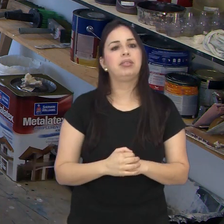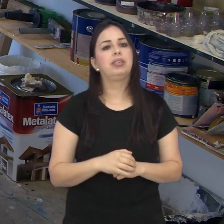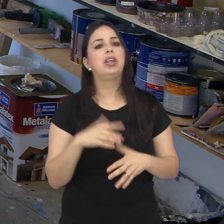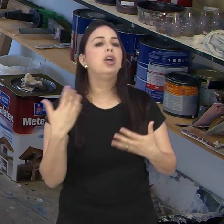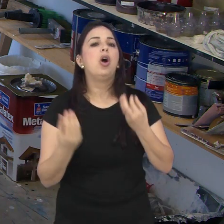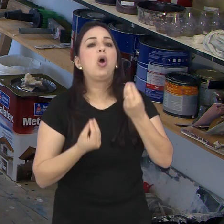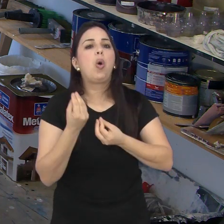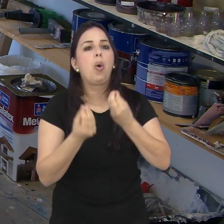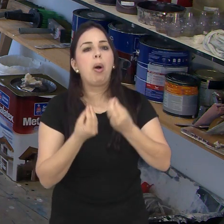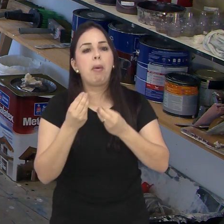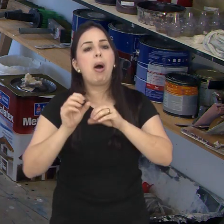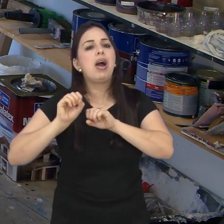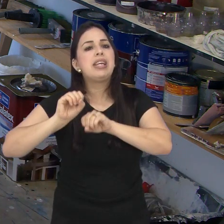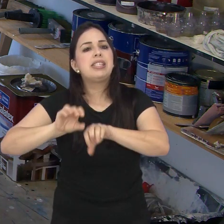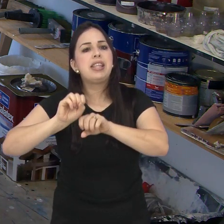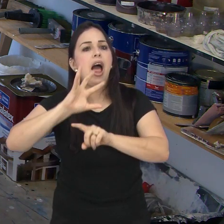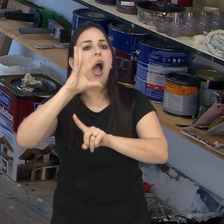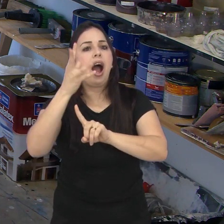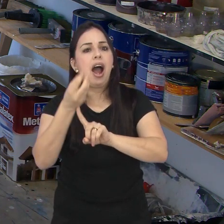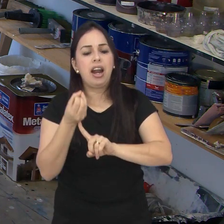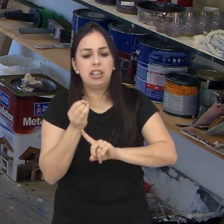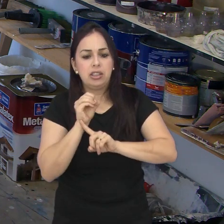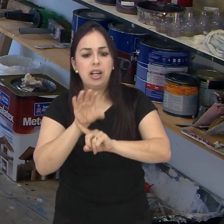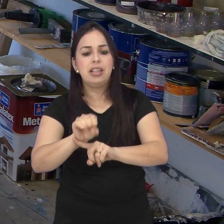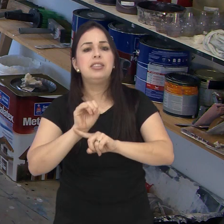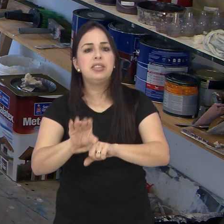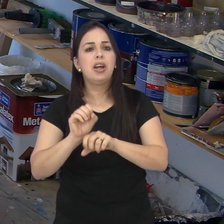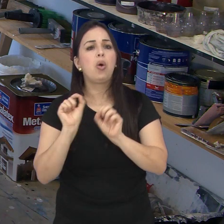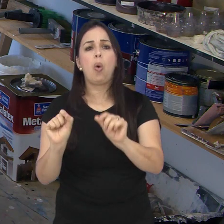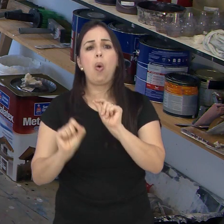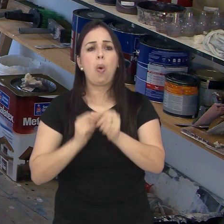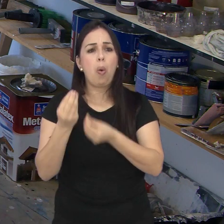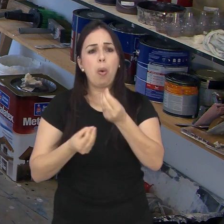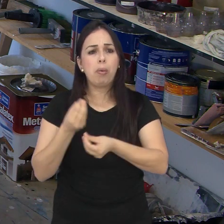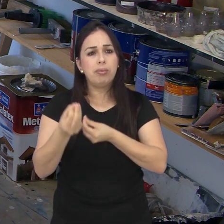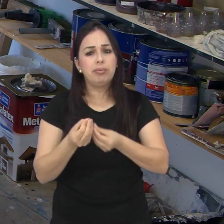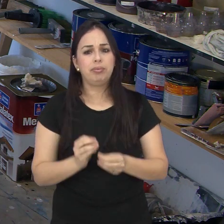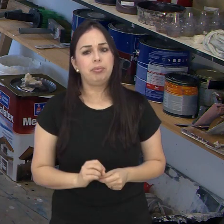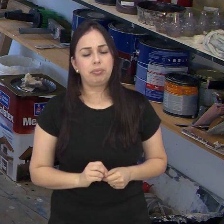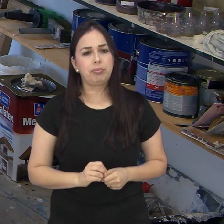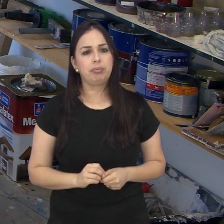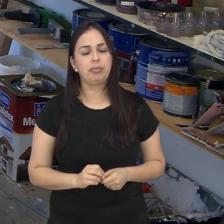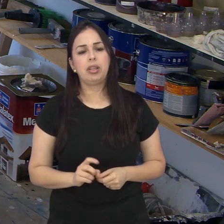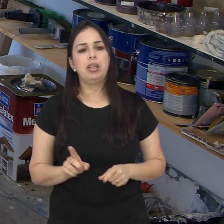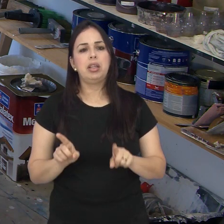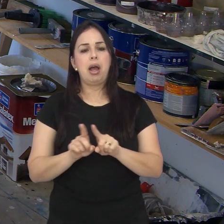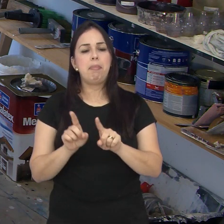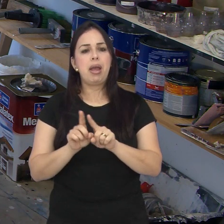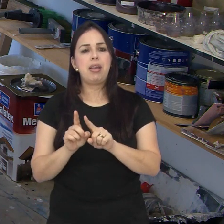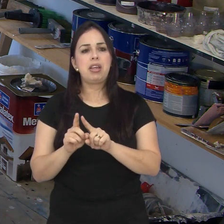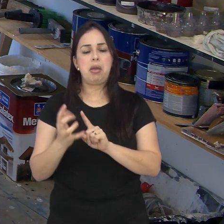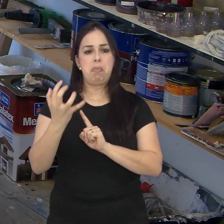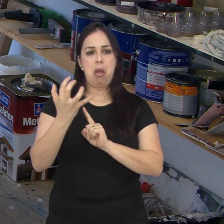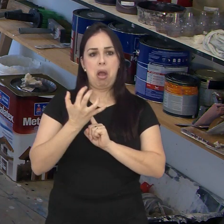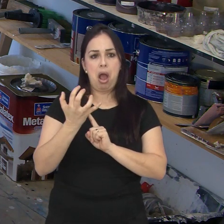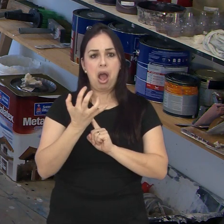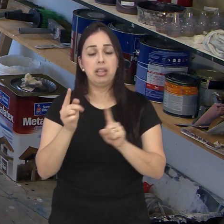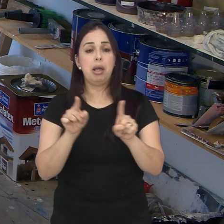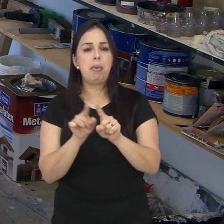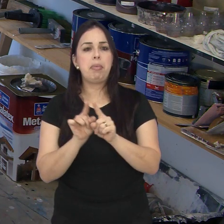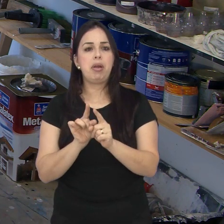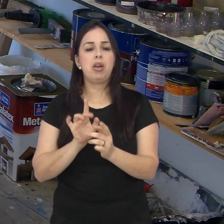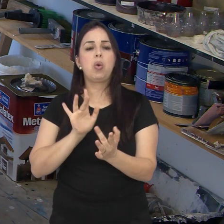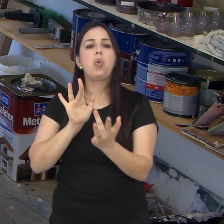que era isso de dar? Você dava aula de artes mesmo? Sim, de artes. E como que isso influencia? Como que é